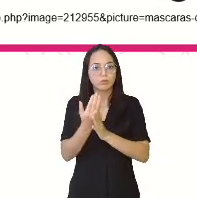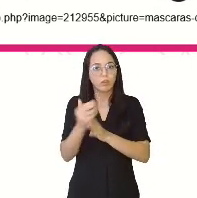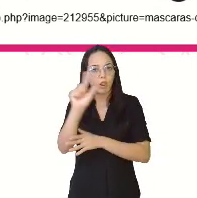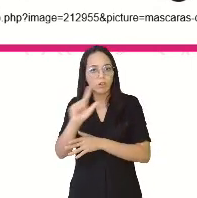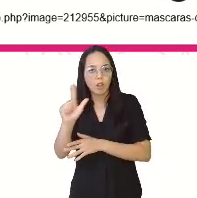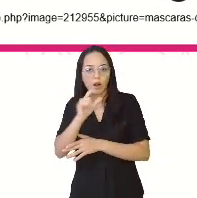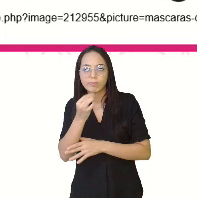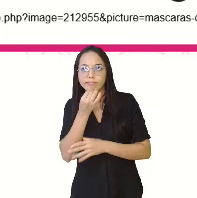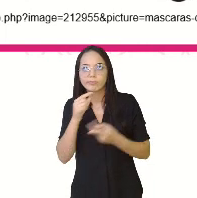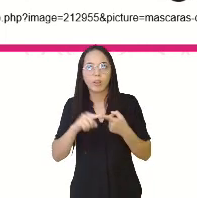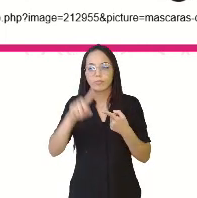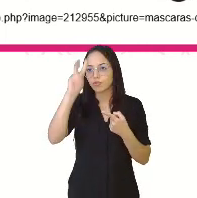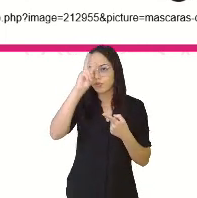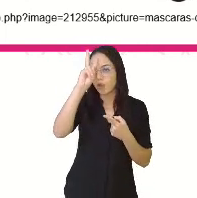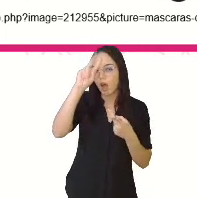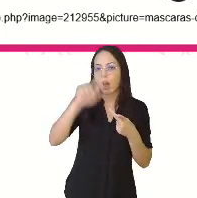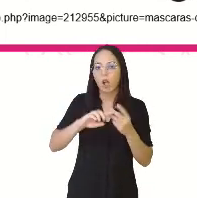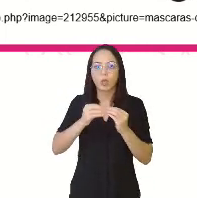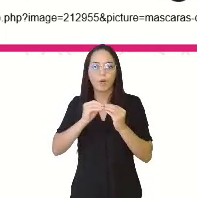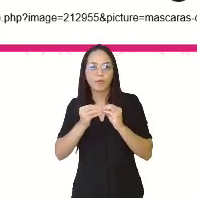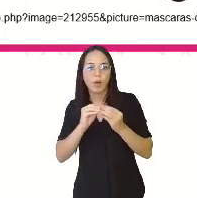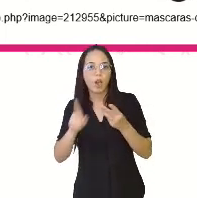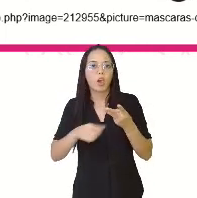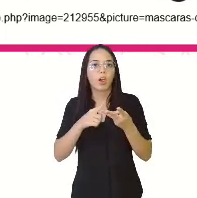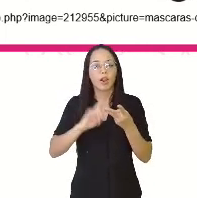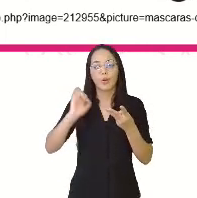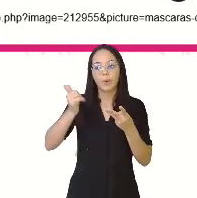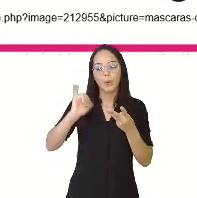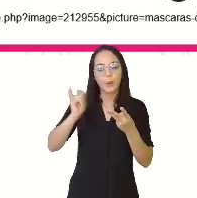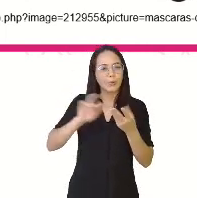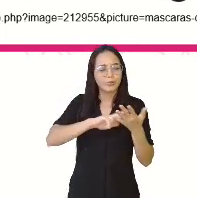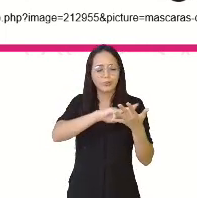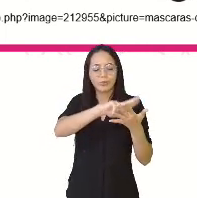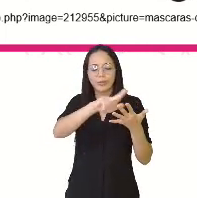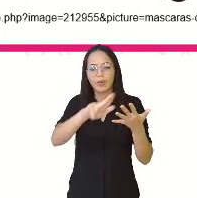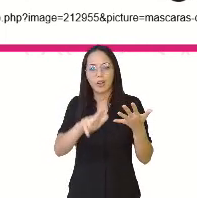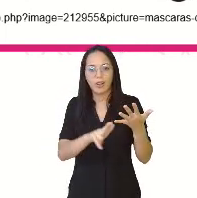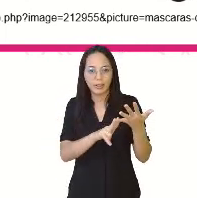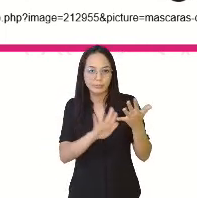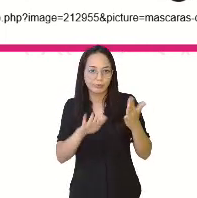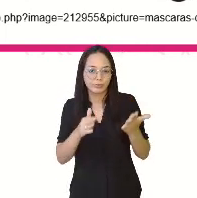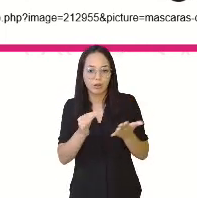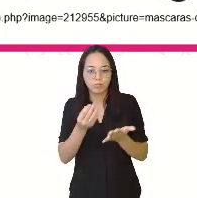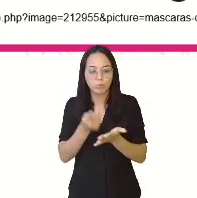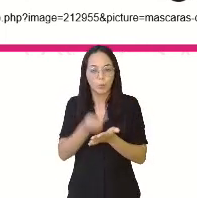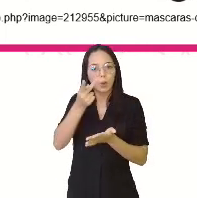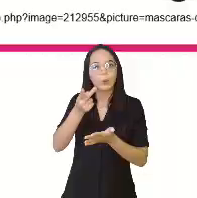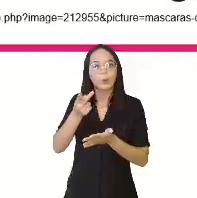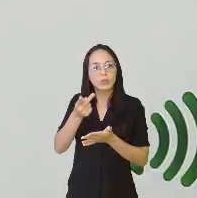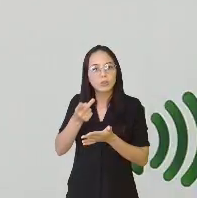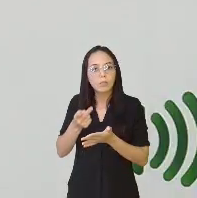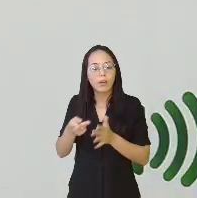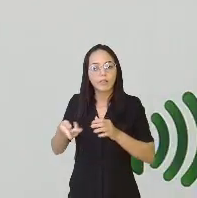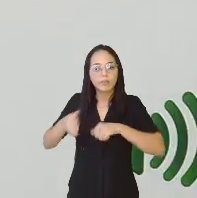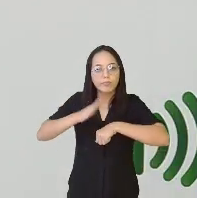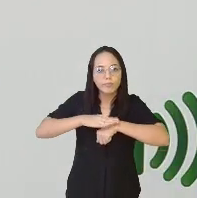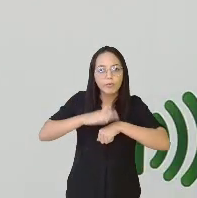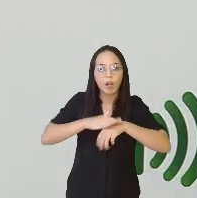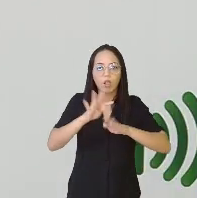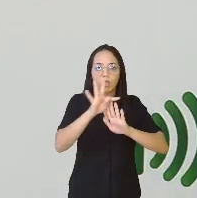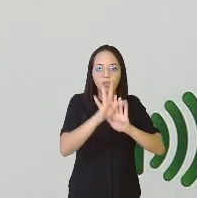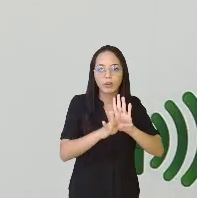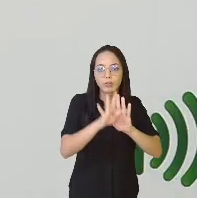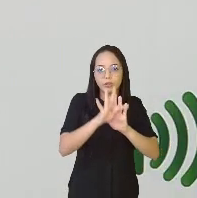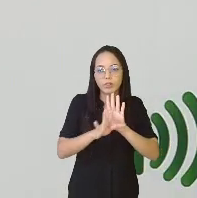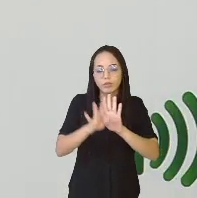pode ser uma história, uma novela, um conto e etc. Então, os acontecimentos que vão acontecendo ali naquele texto,